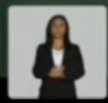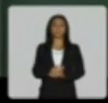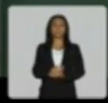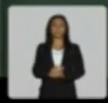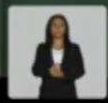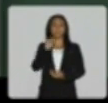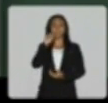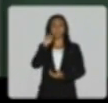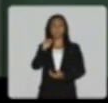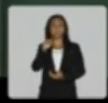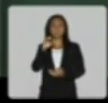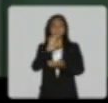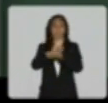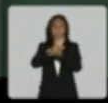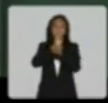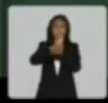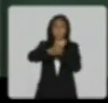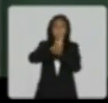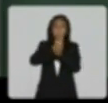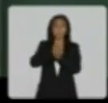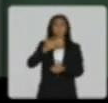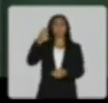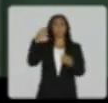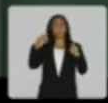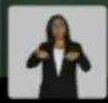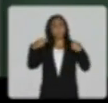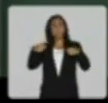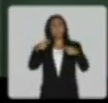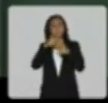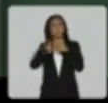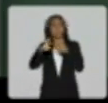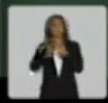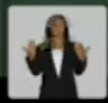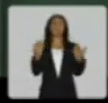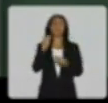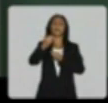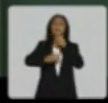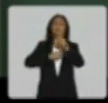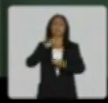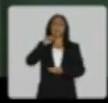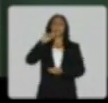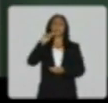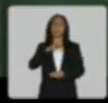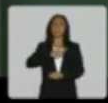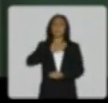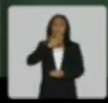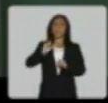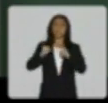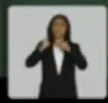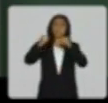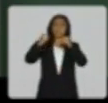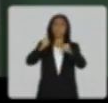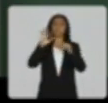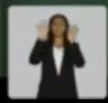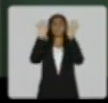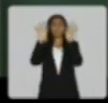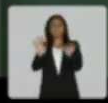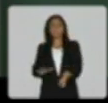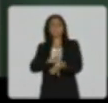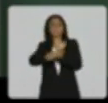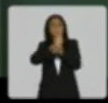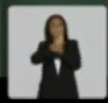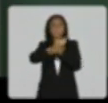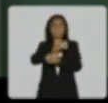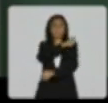civis eu fraquejou quando deve enfrentar o crime no entanto como é que vai ter coragem de combater traficantes